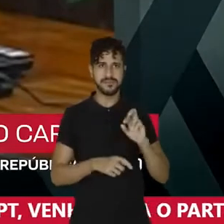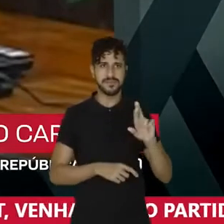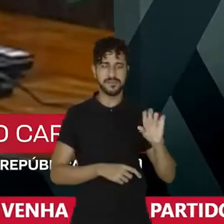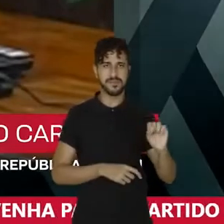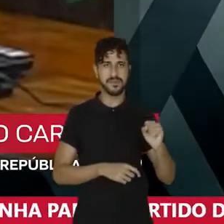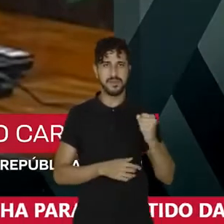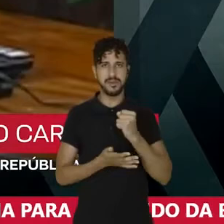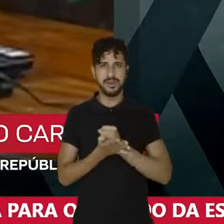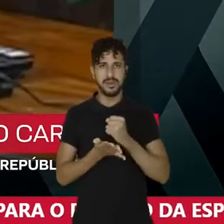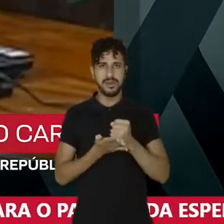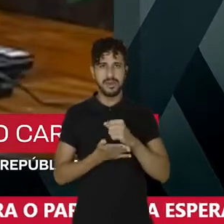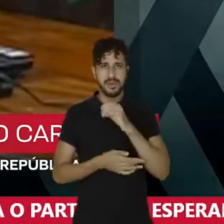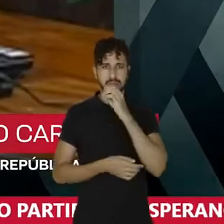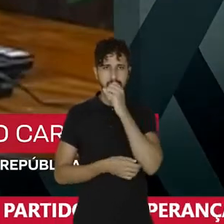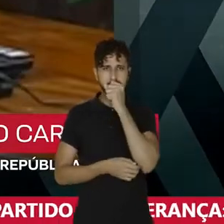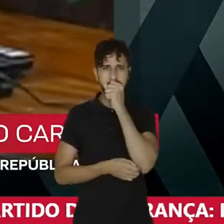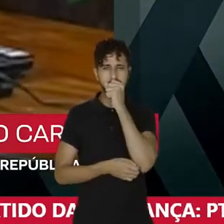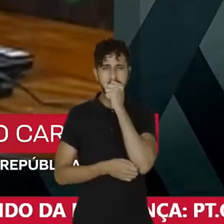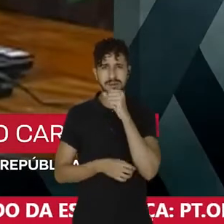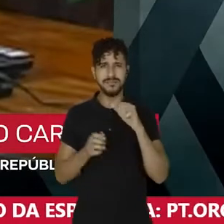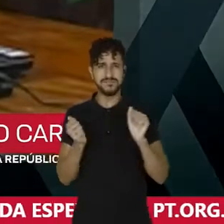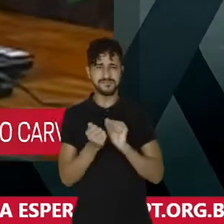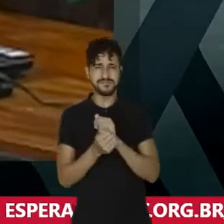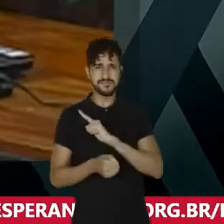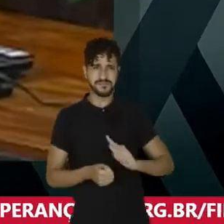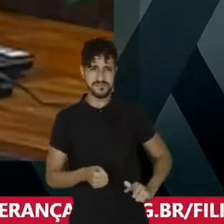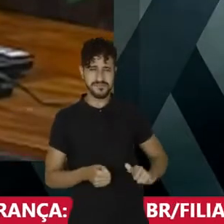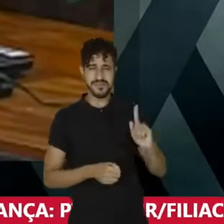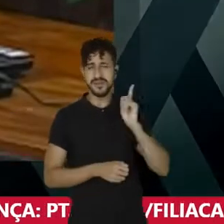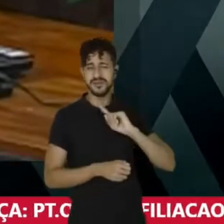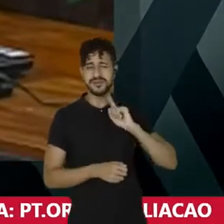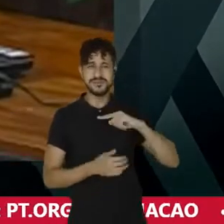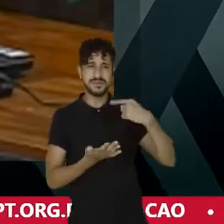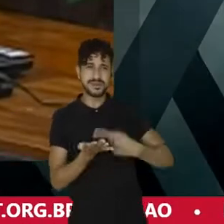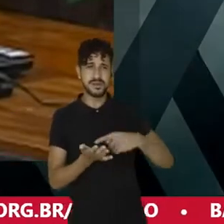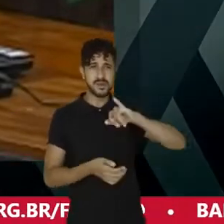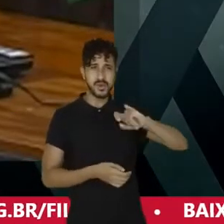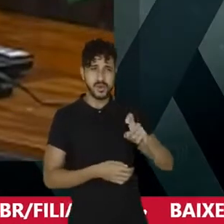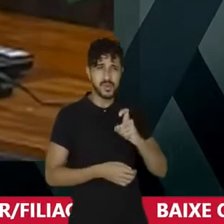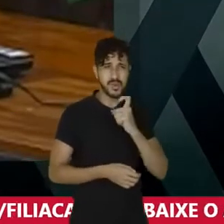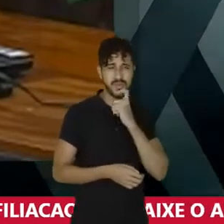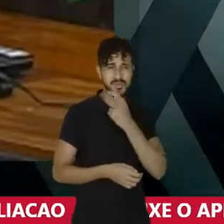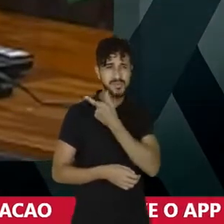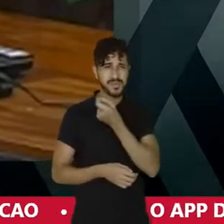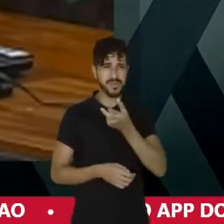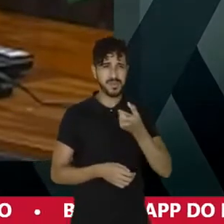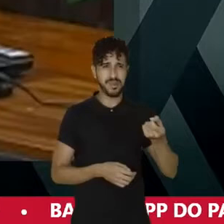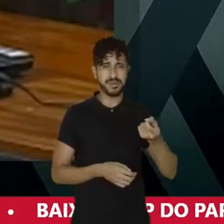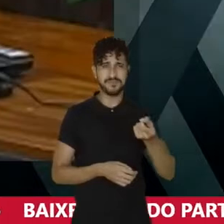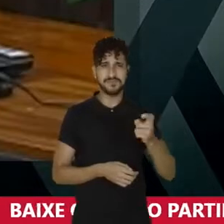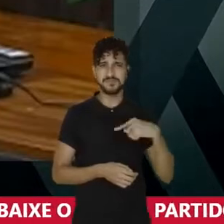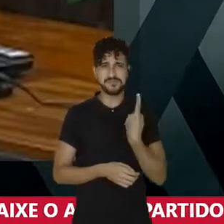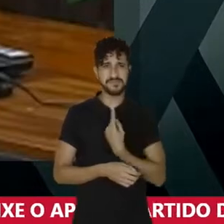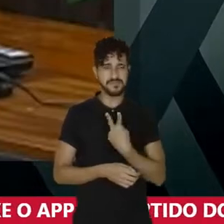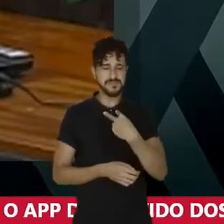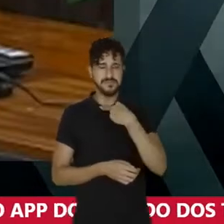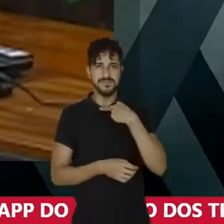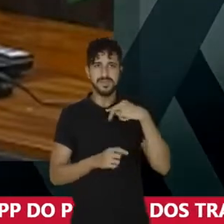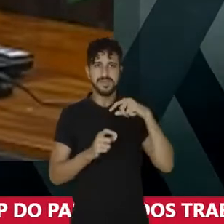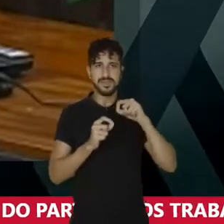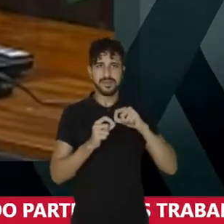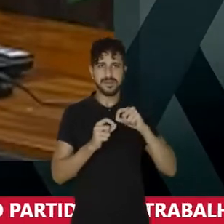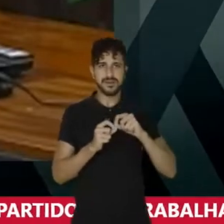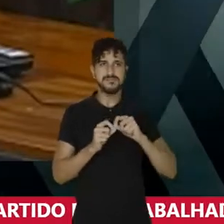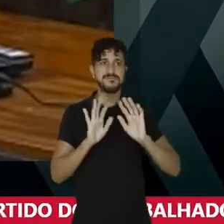contrato bilionário da frase com o Governo dos Estados Unidos foi firmado em julho de dois mil e vinte mas não poderíamos ter